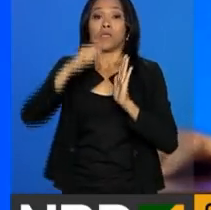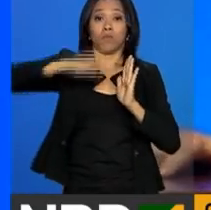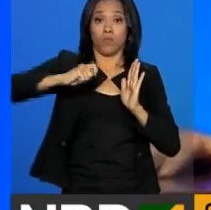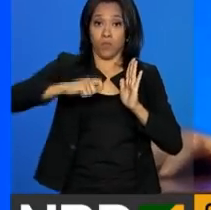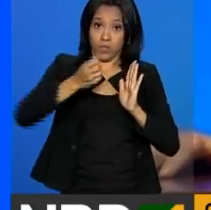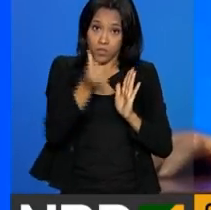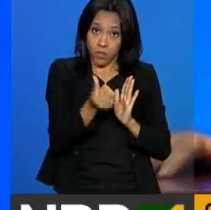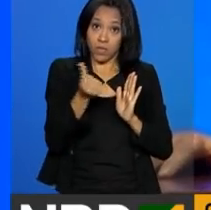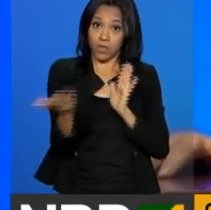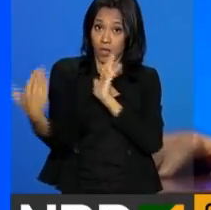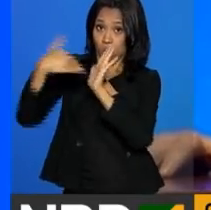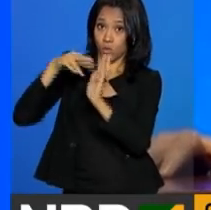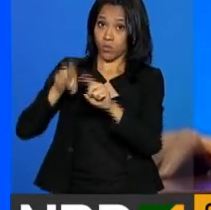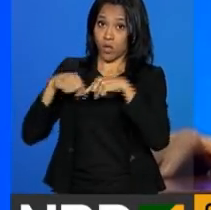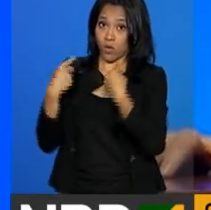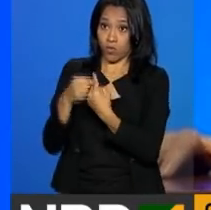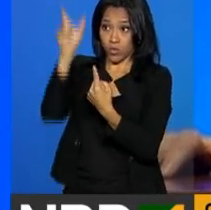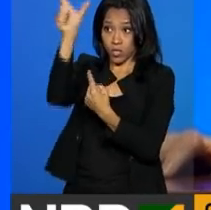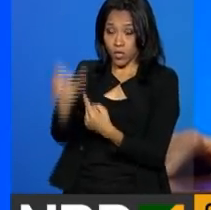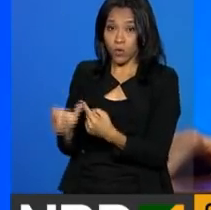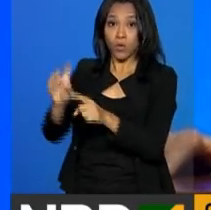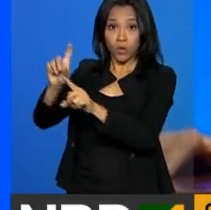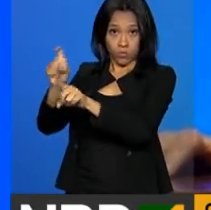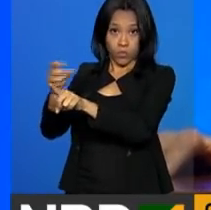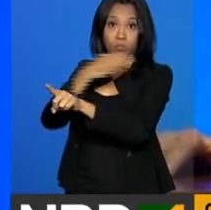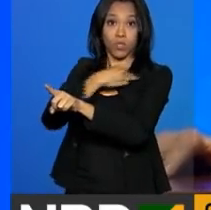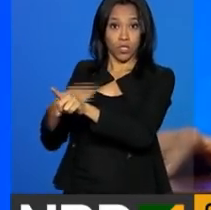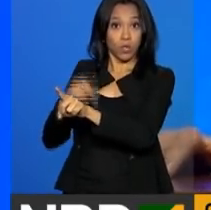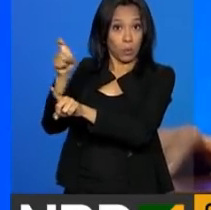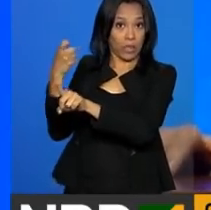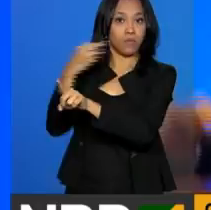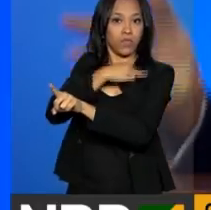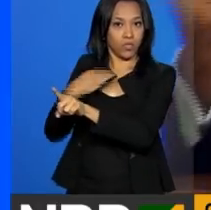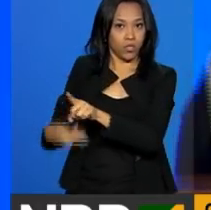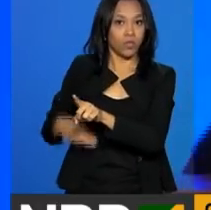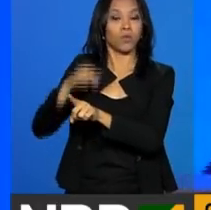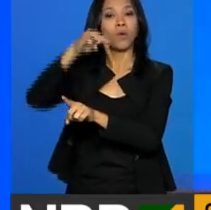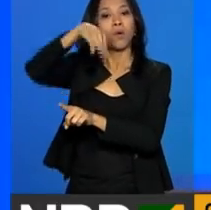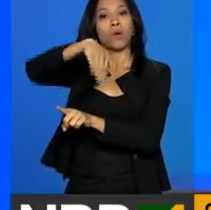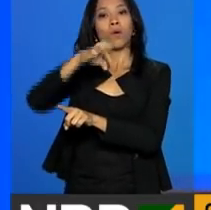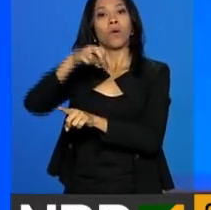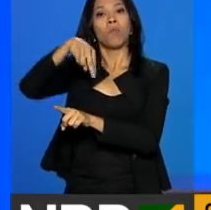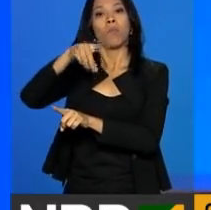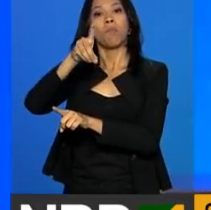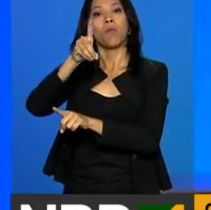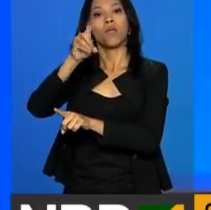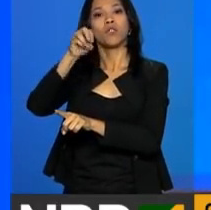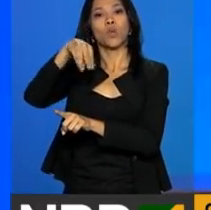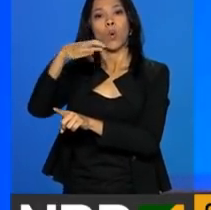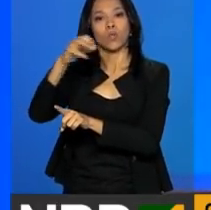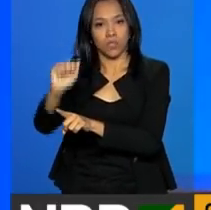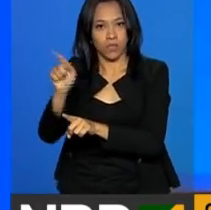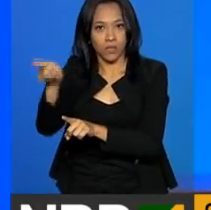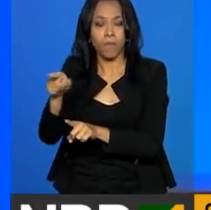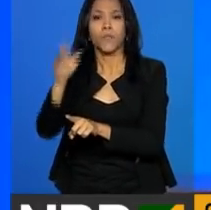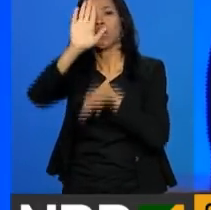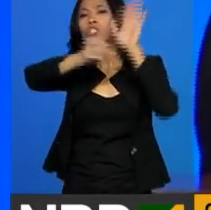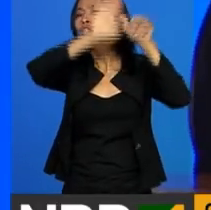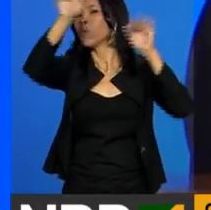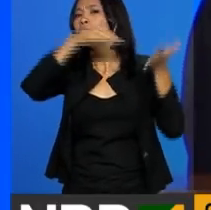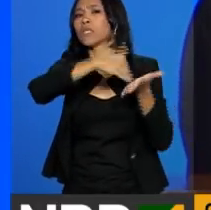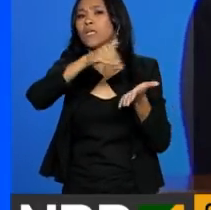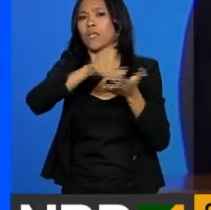que mendonça filho que era mesmo a educação fez comigo trouxe todos os secretários de educação dos estados brasileiros